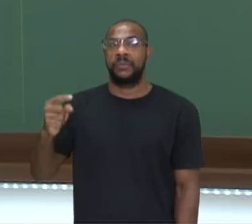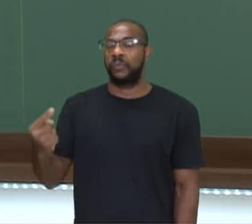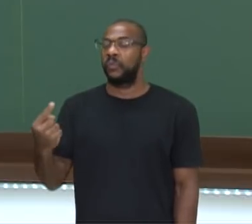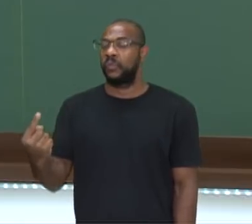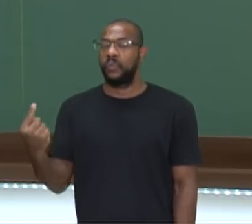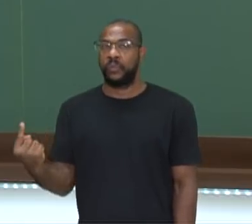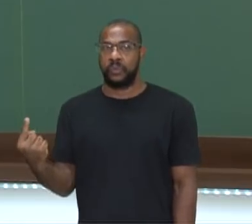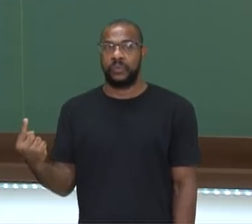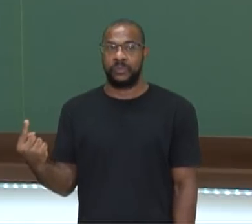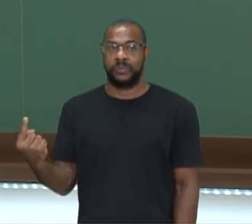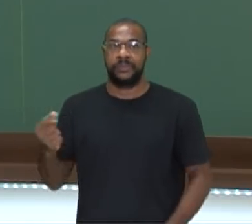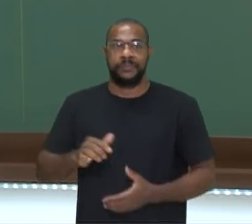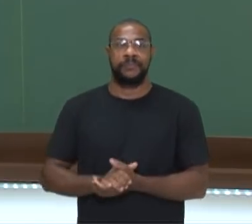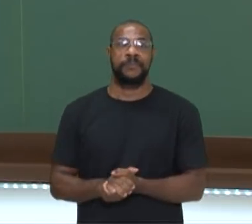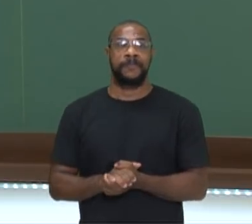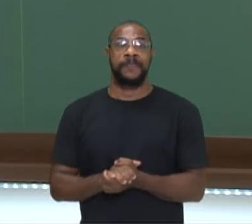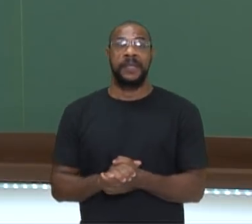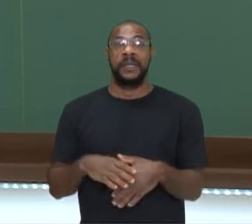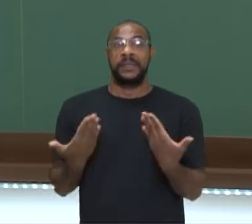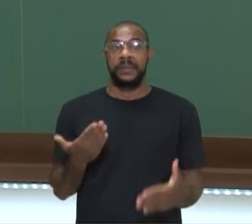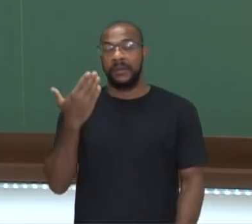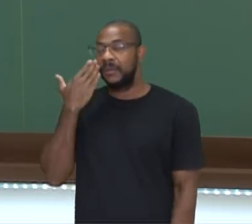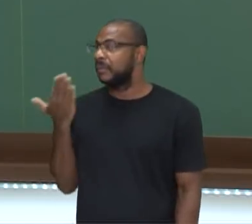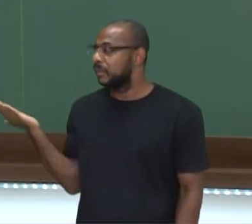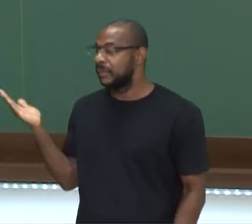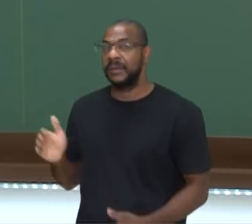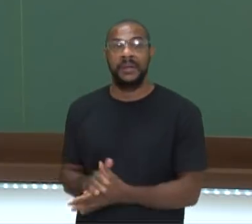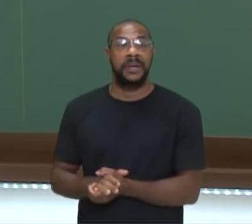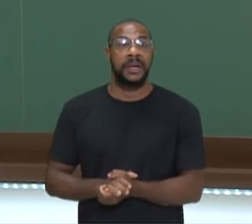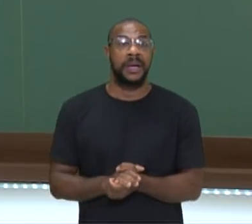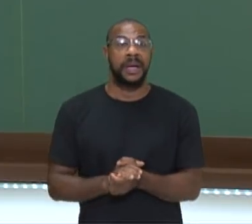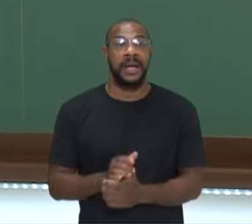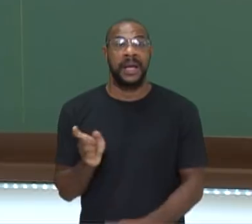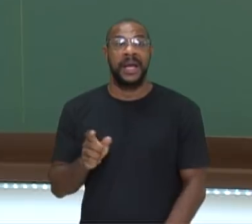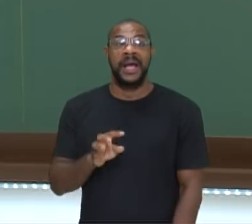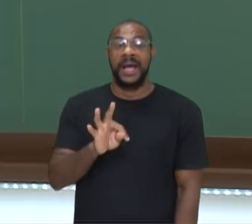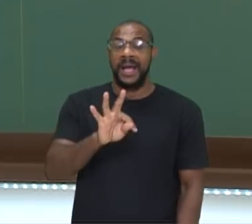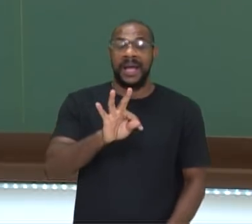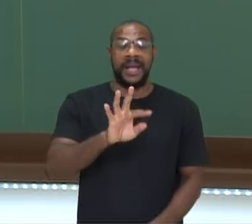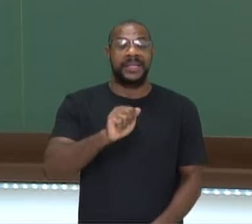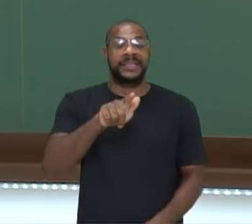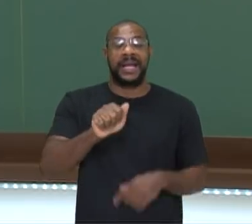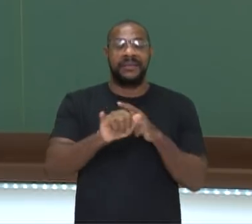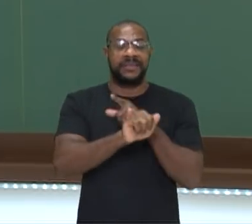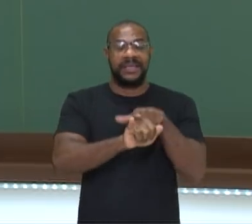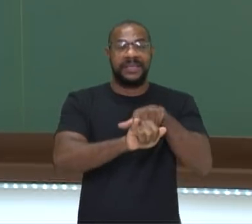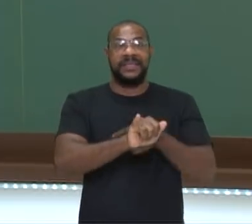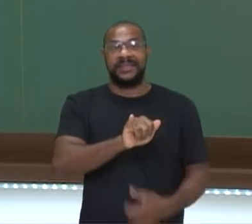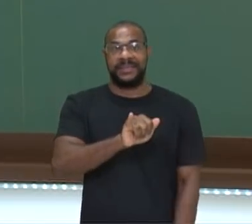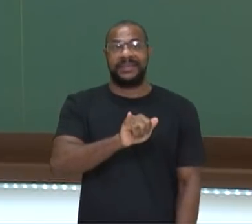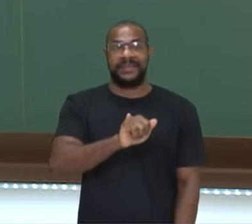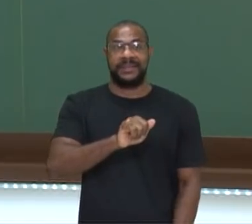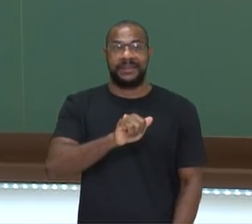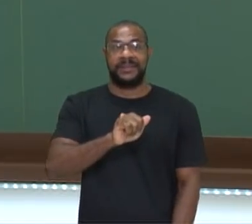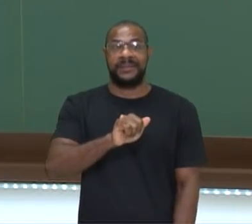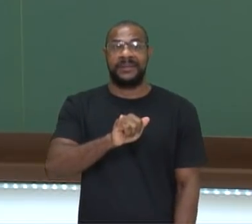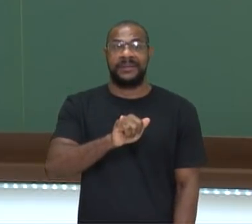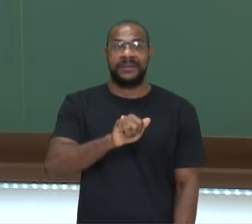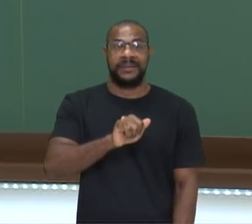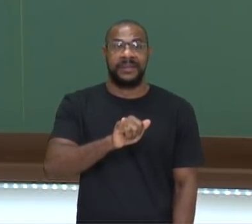0,05111, que vai dar uma dízima periódica. Para nós, aqui a taxa está na forma decimal. Para a gente passar na